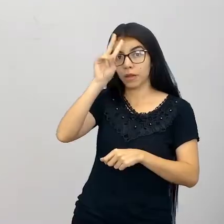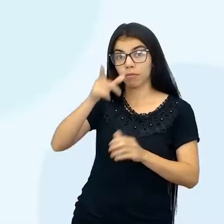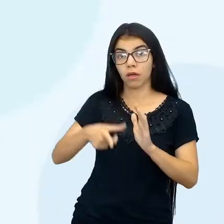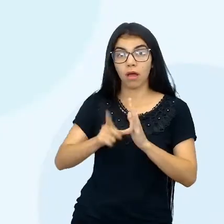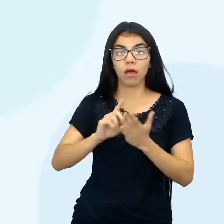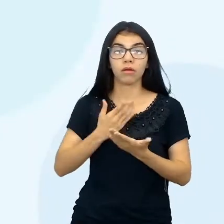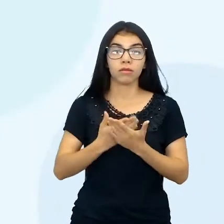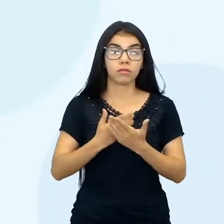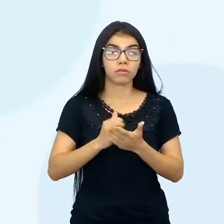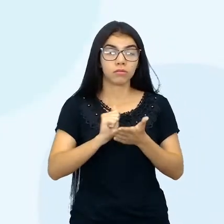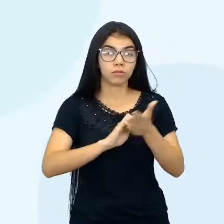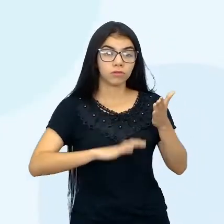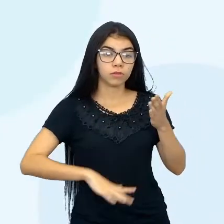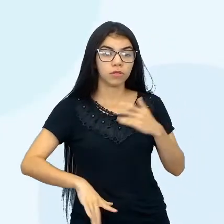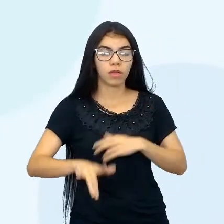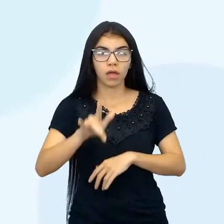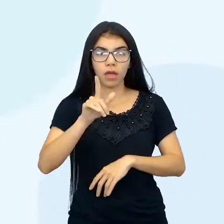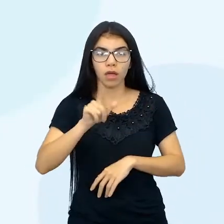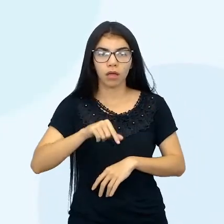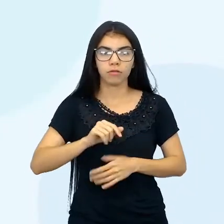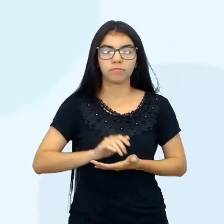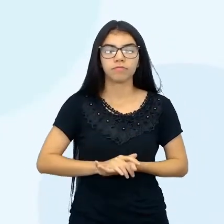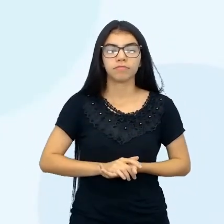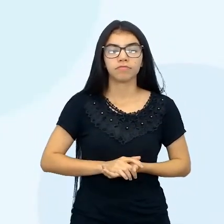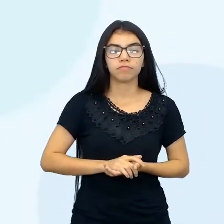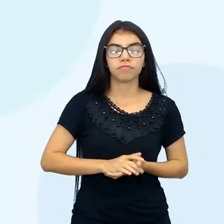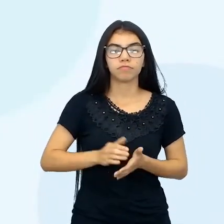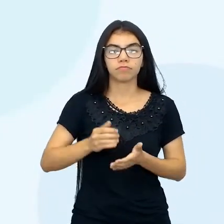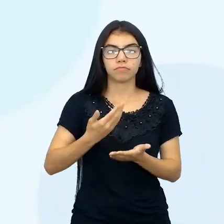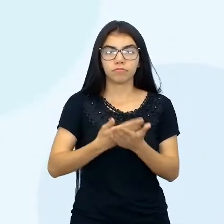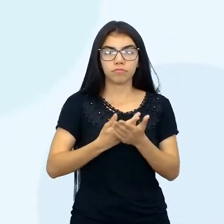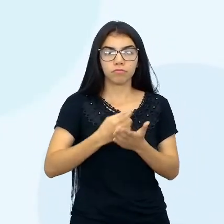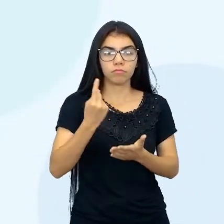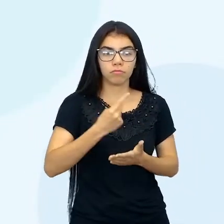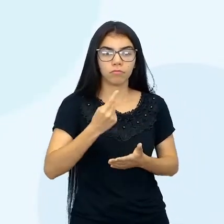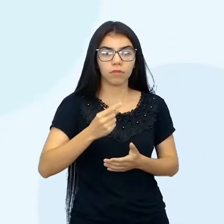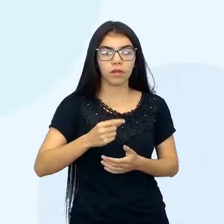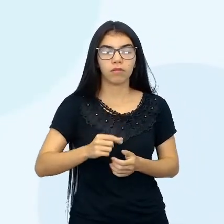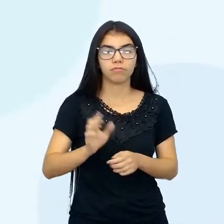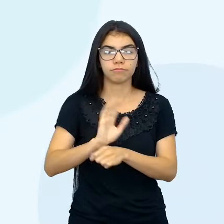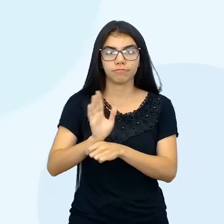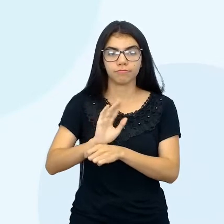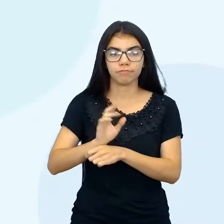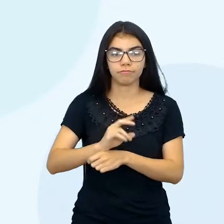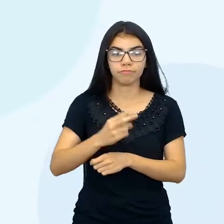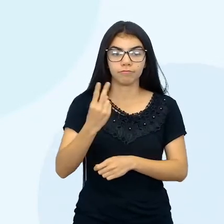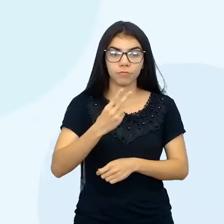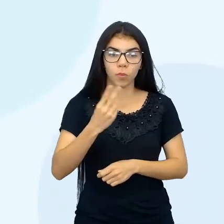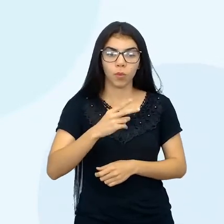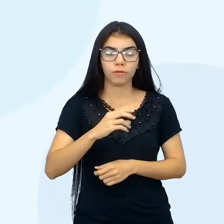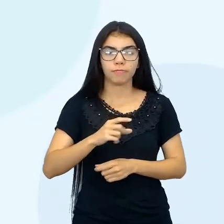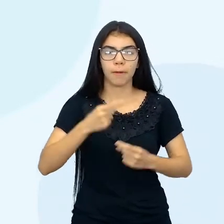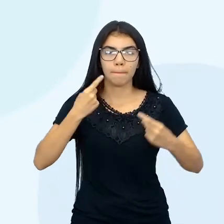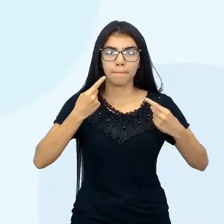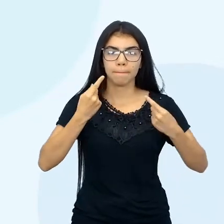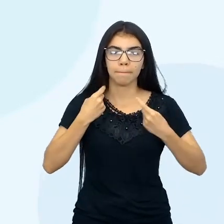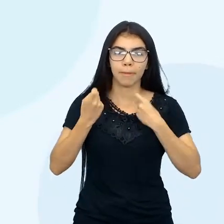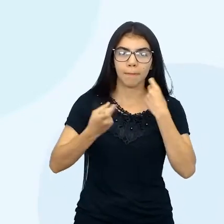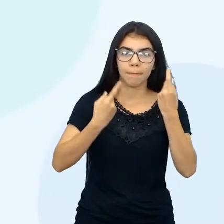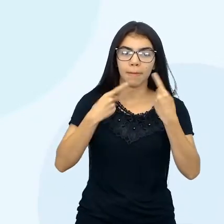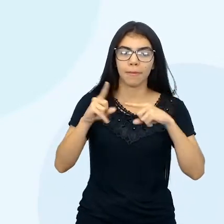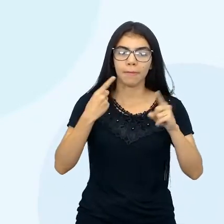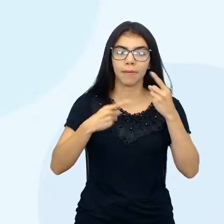fizemos ao longo desta atividade, né? Atividade, aula 1, cinema. Aula 2, crítica. Sou desses, né? Sou bom de